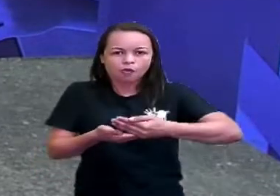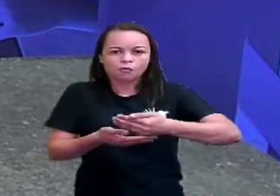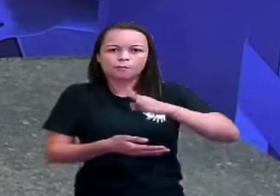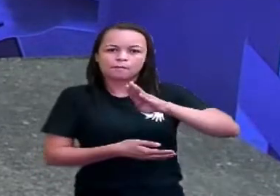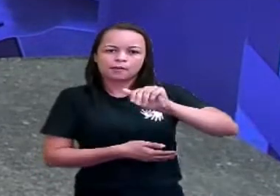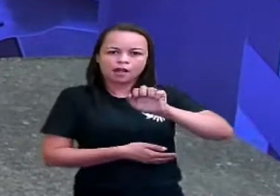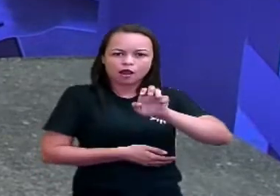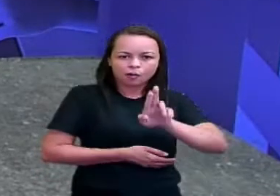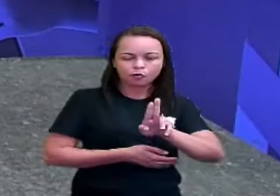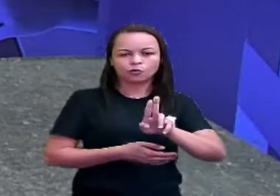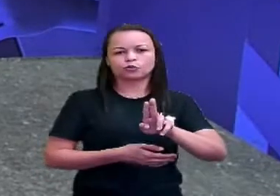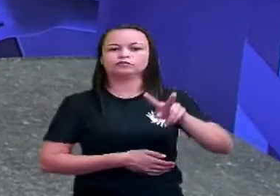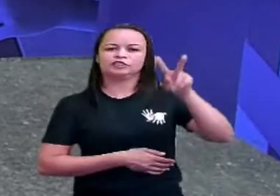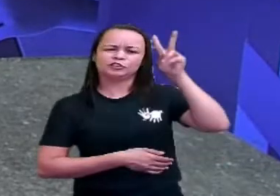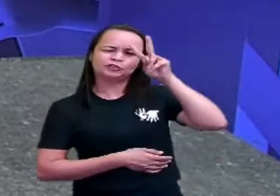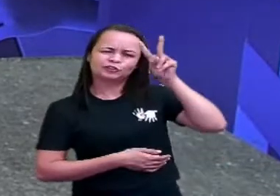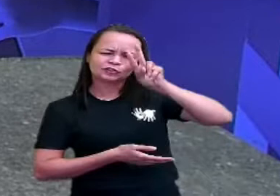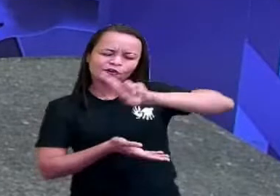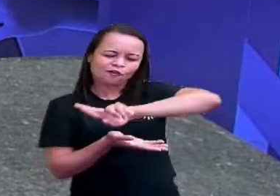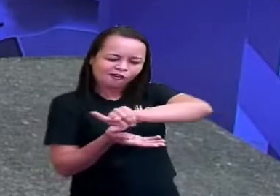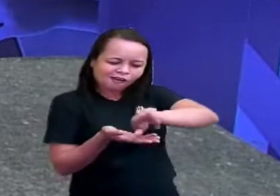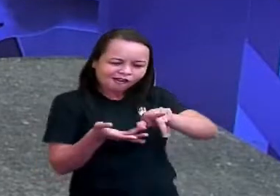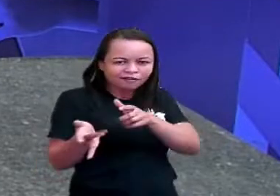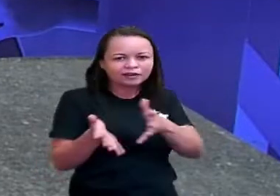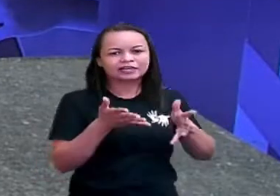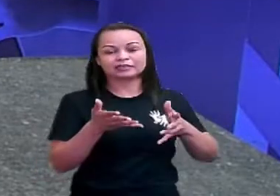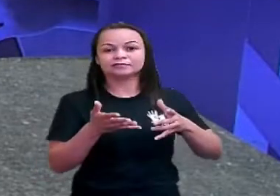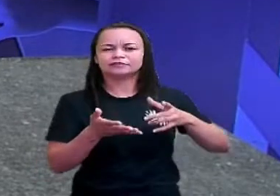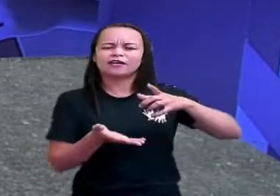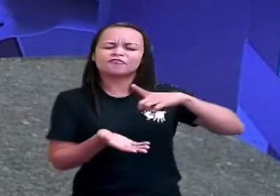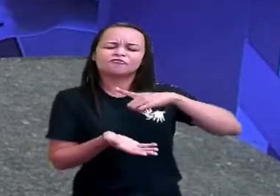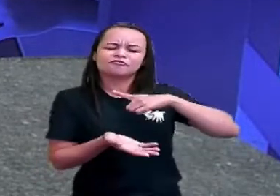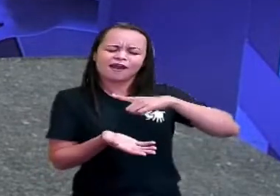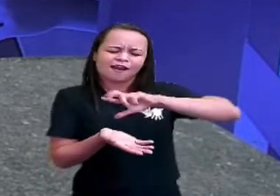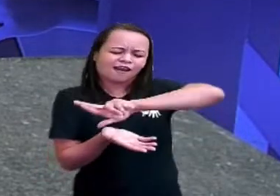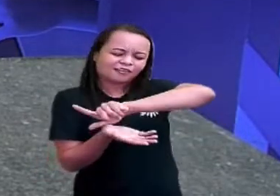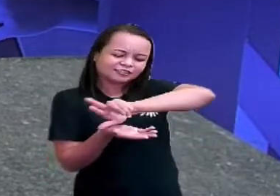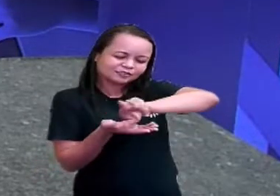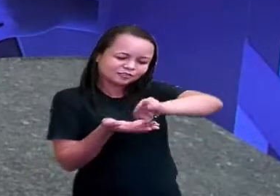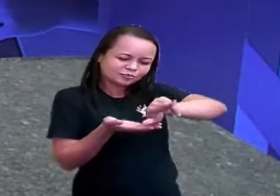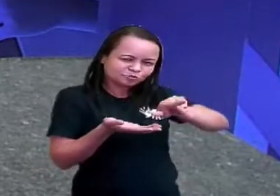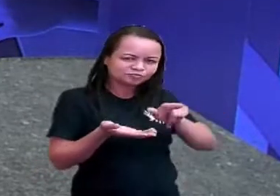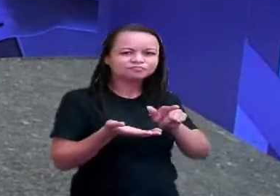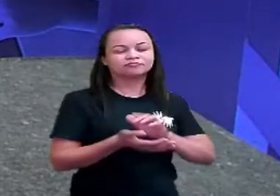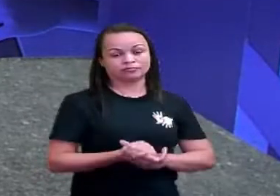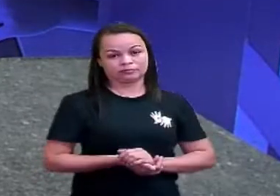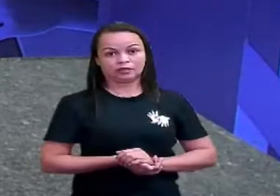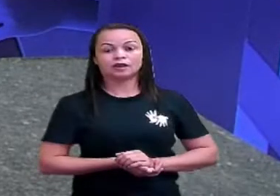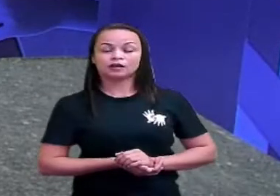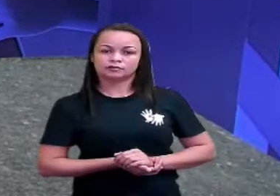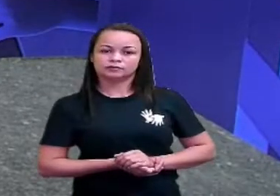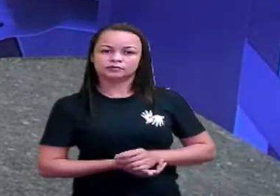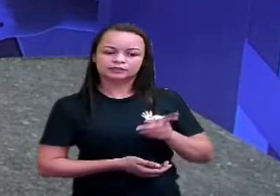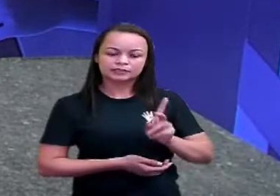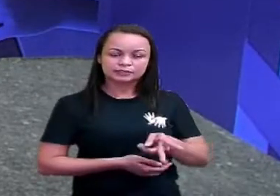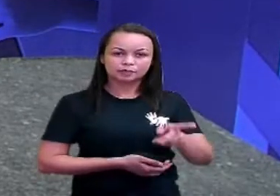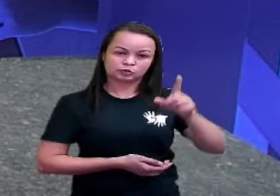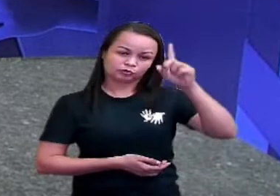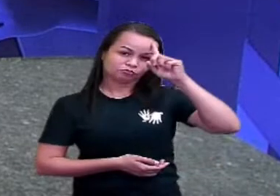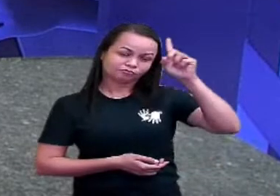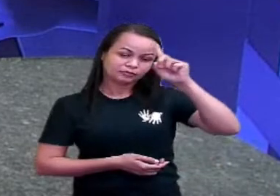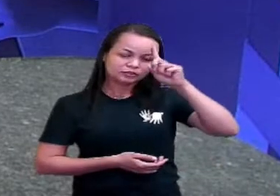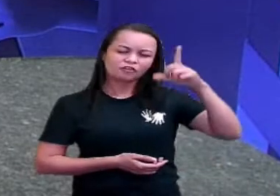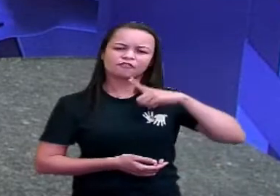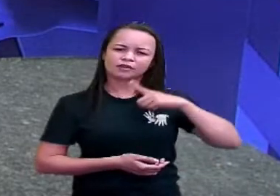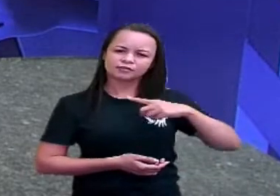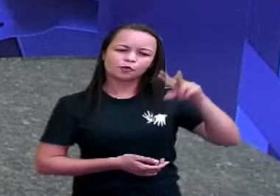baú de histórias. Nesse baú tá recheado de histórias. Todos os dias a gente vai ter uma história diferente para